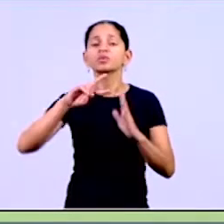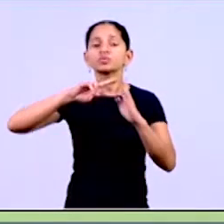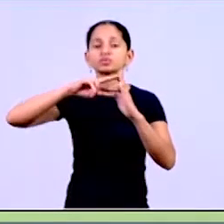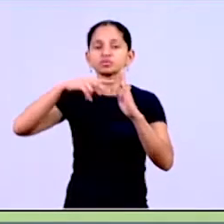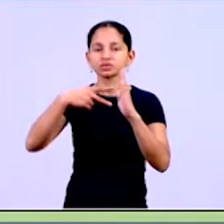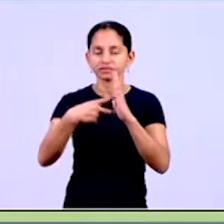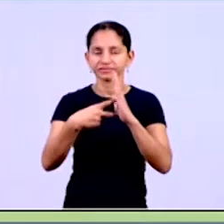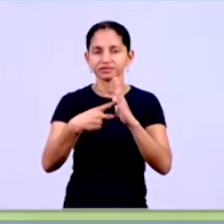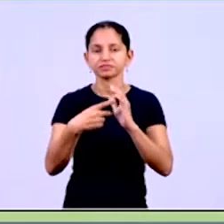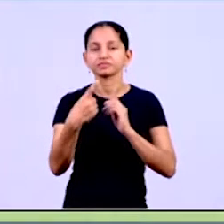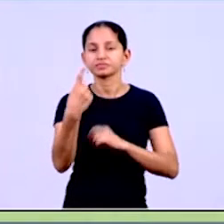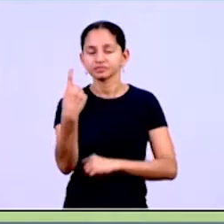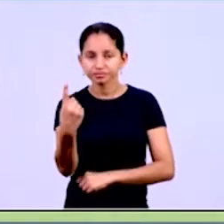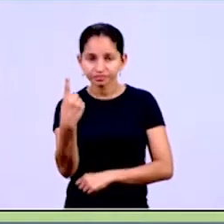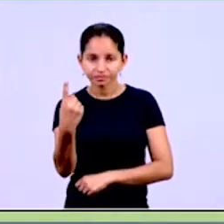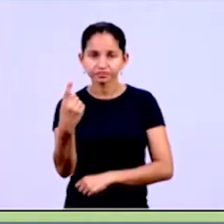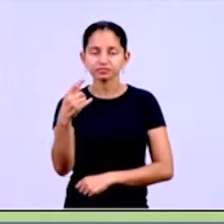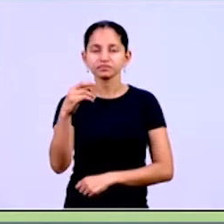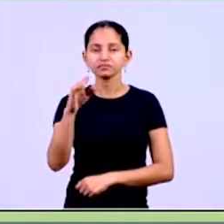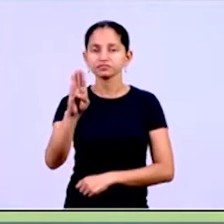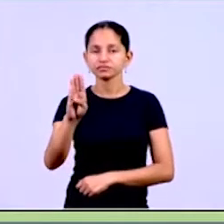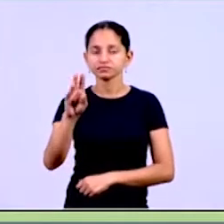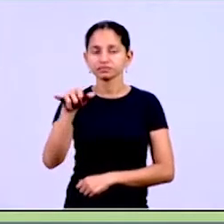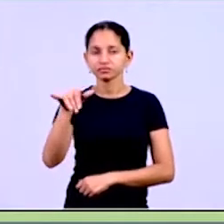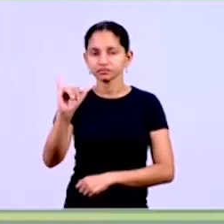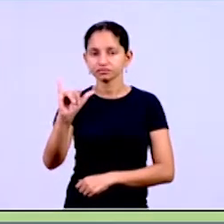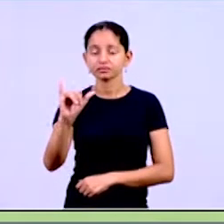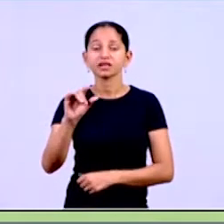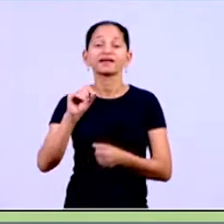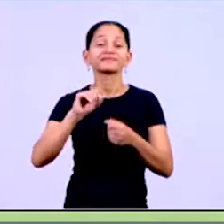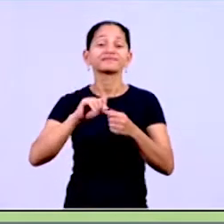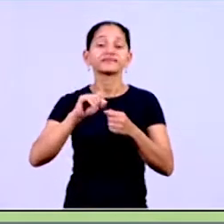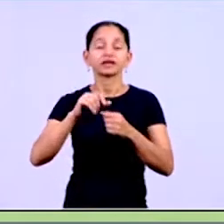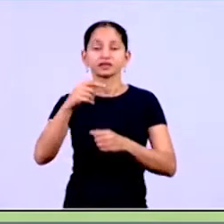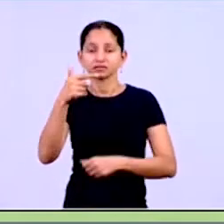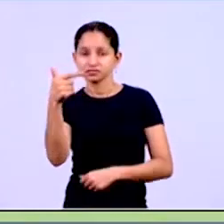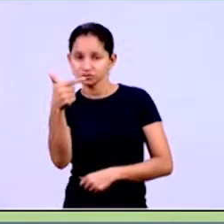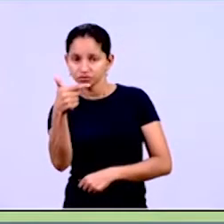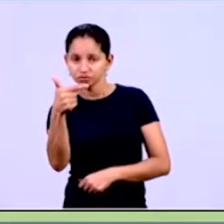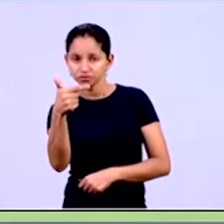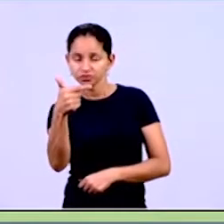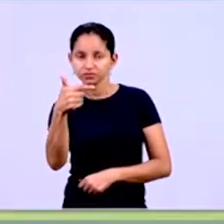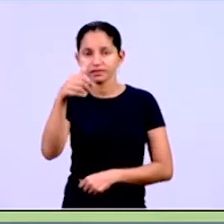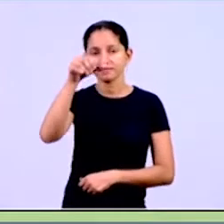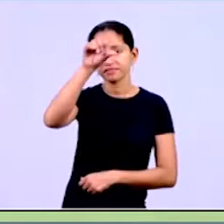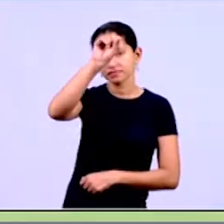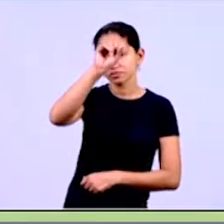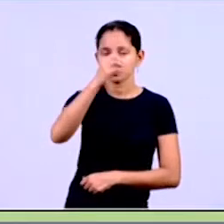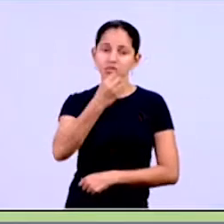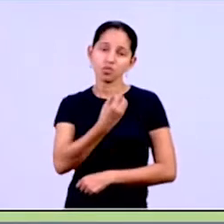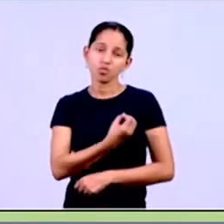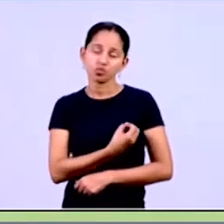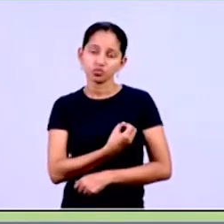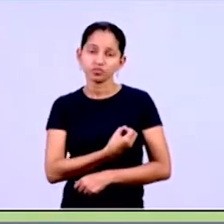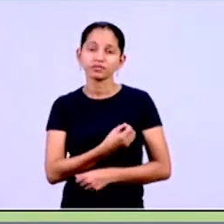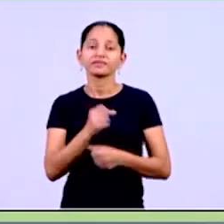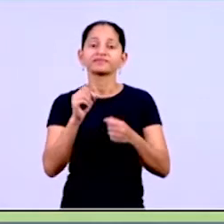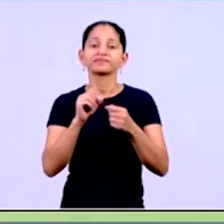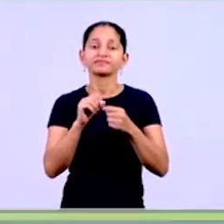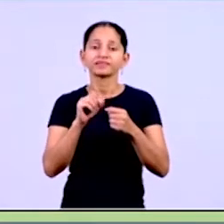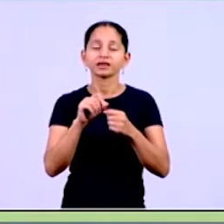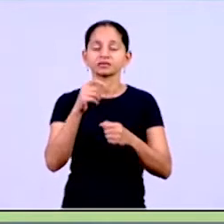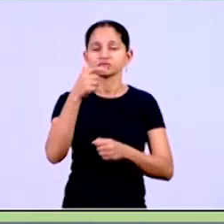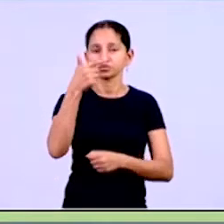significa 1 byte? 1 byte é a mesma coisa que 2 elevado a 8 bits. O que seria isso? São